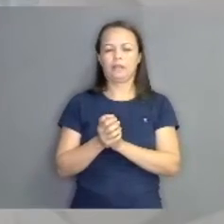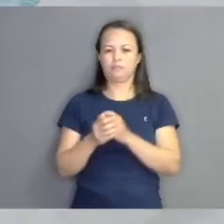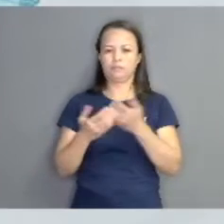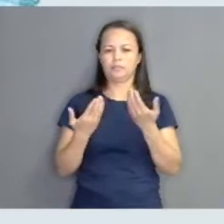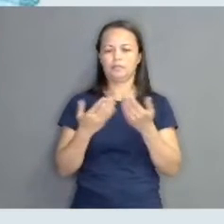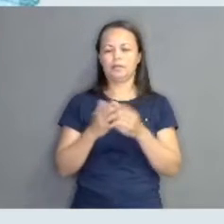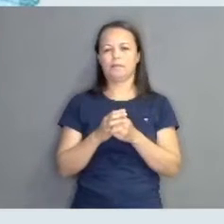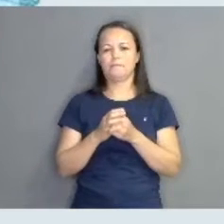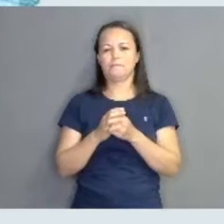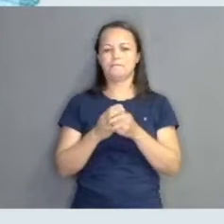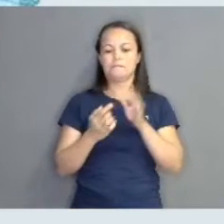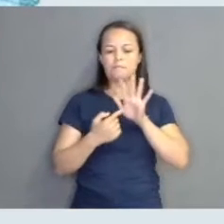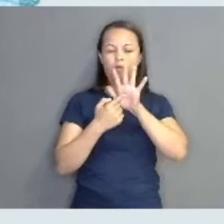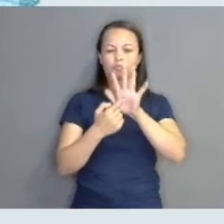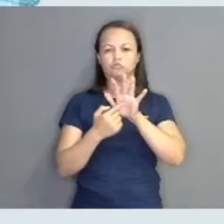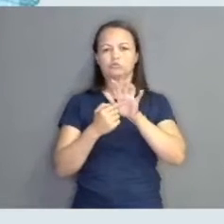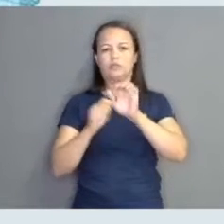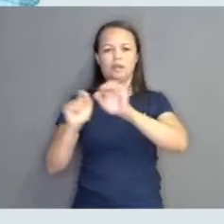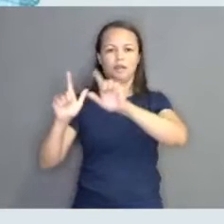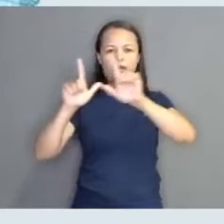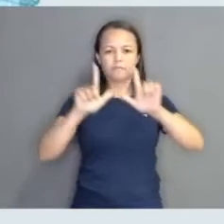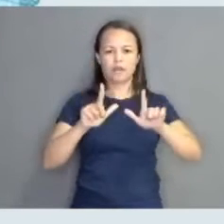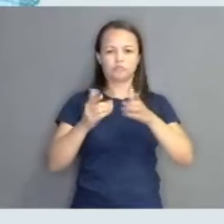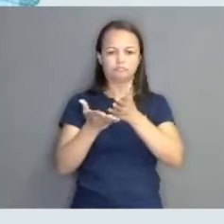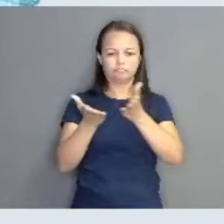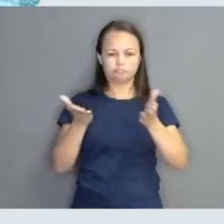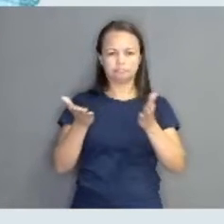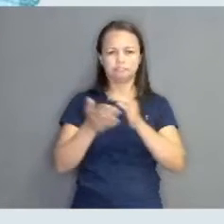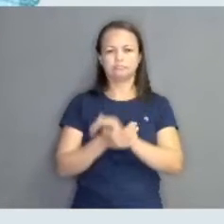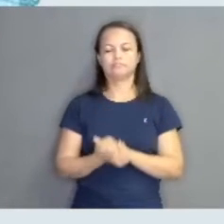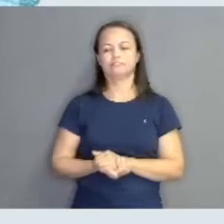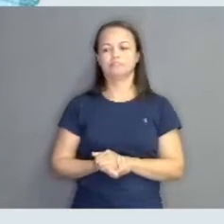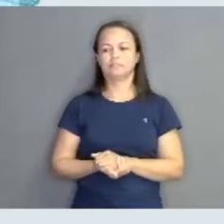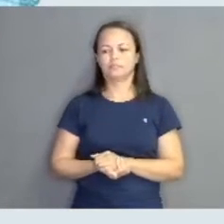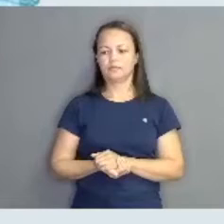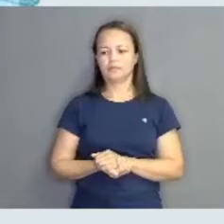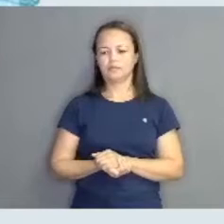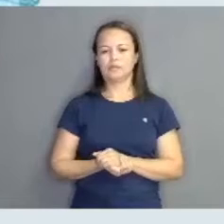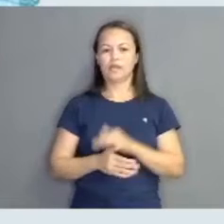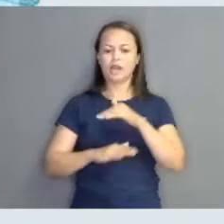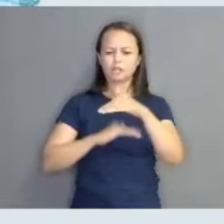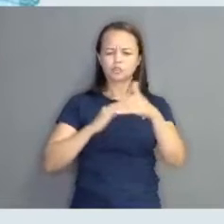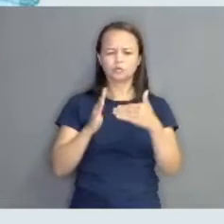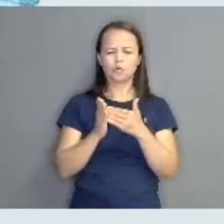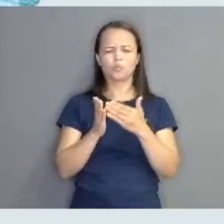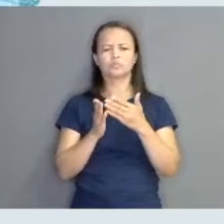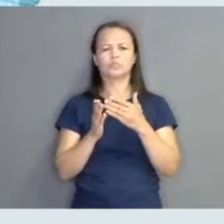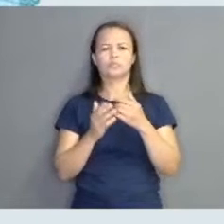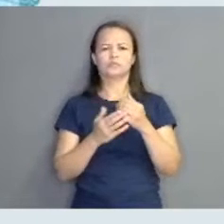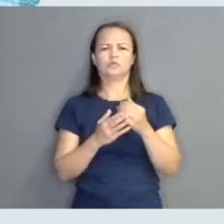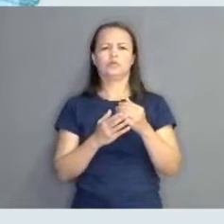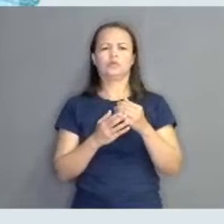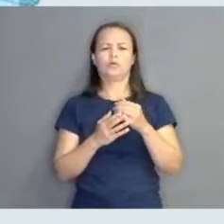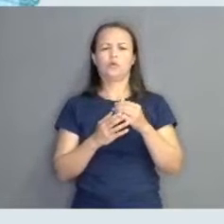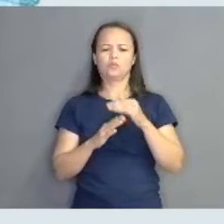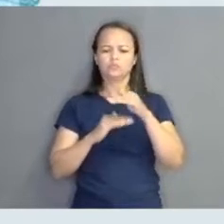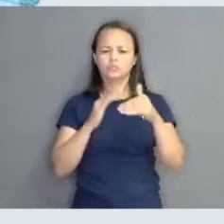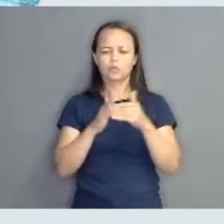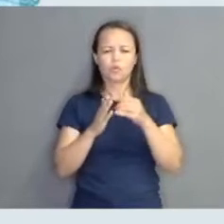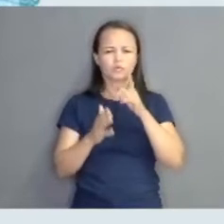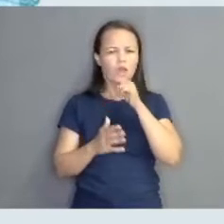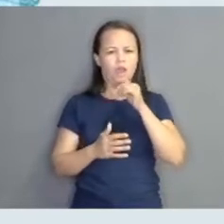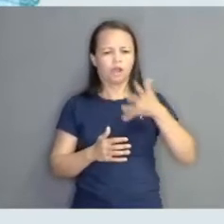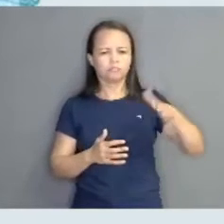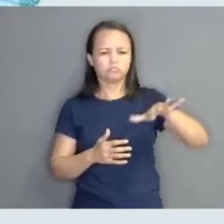para vocês. Então, era muito comum todo o Oceano Atlântico, né? Somente na